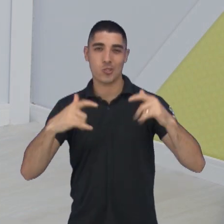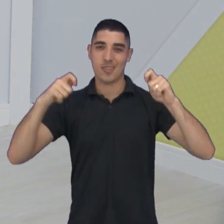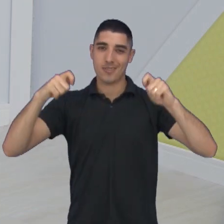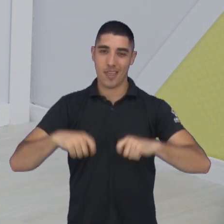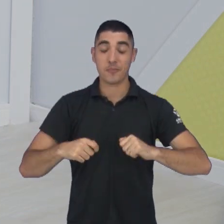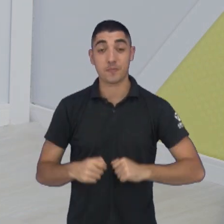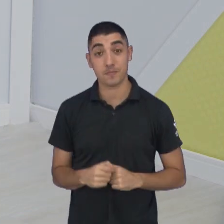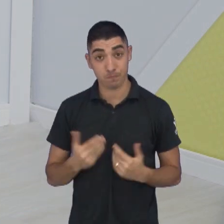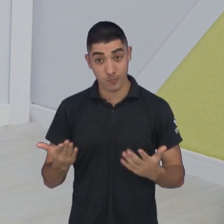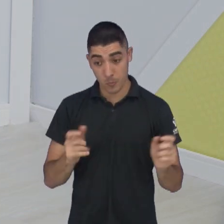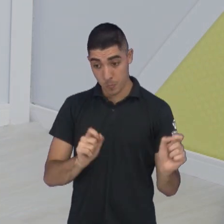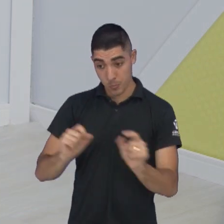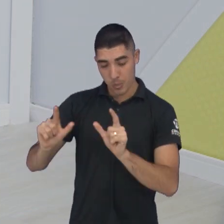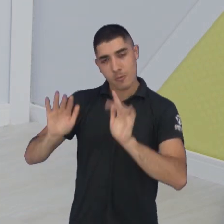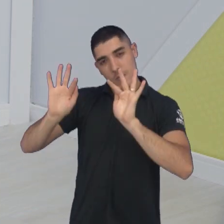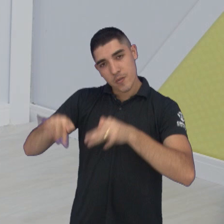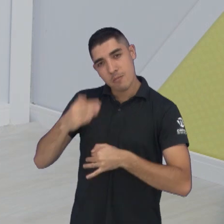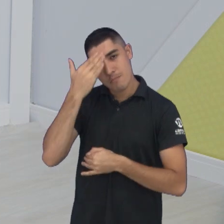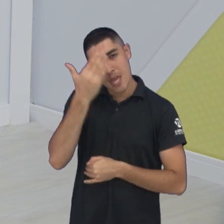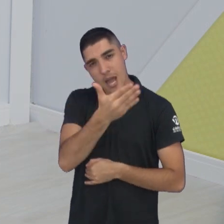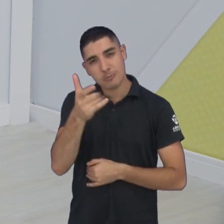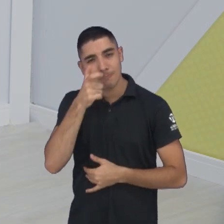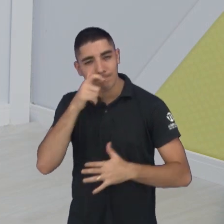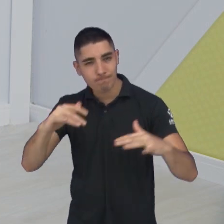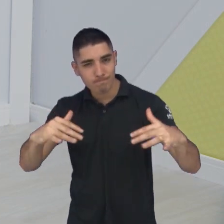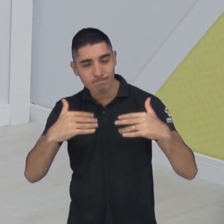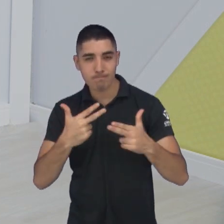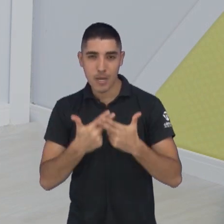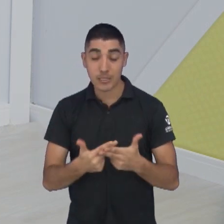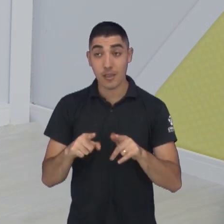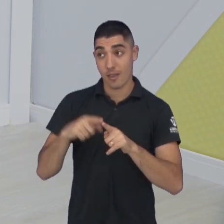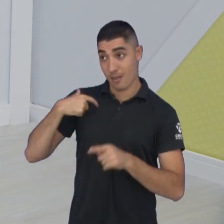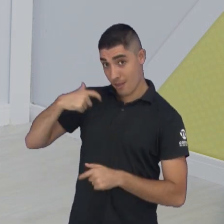do programa de hoje, agradecendo a sua audiência, a sua paciência. Eu,